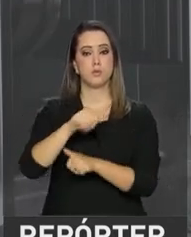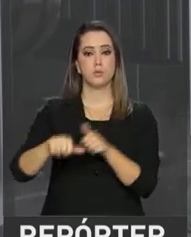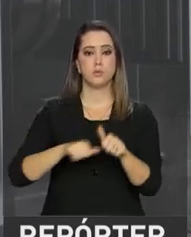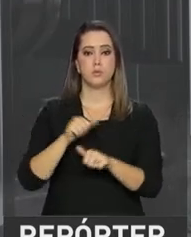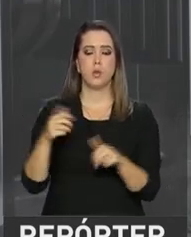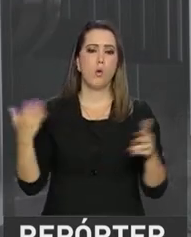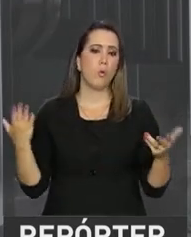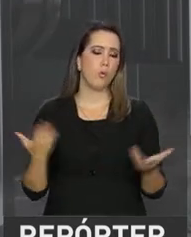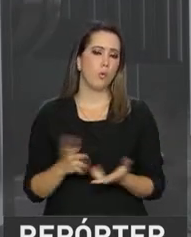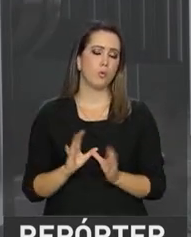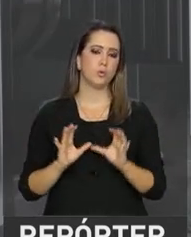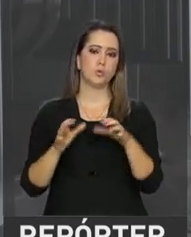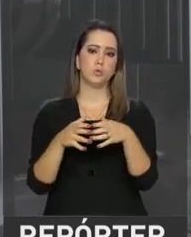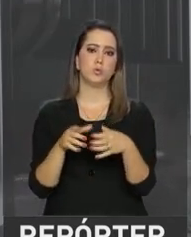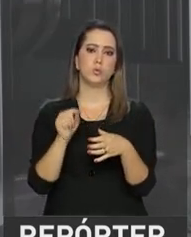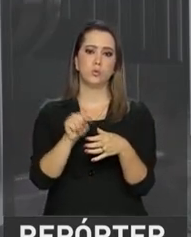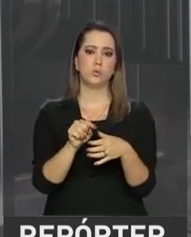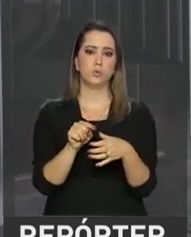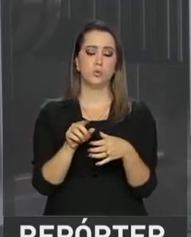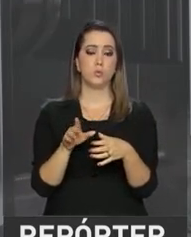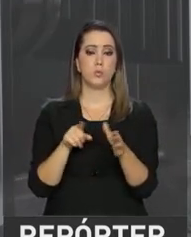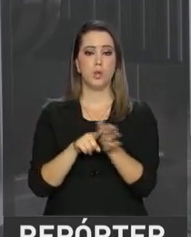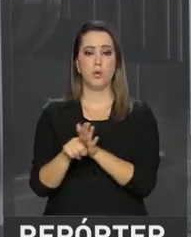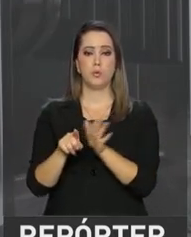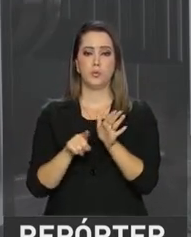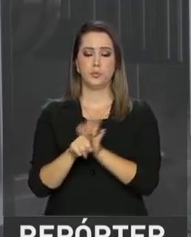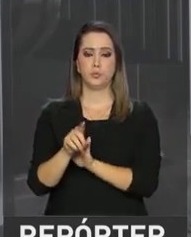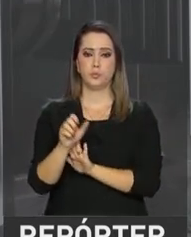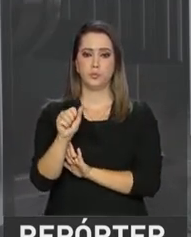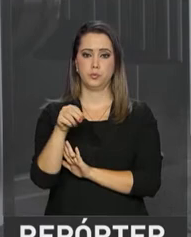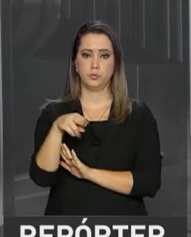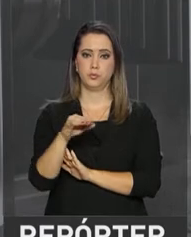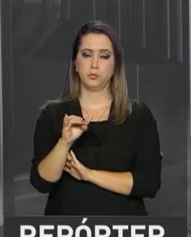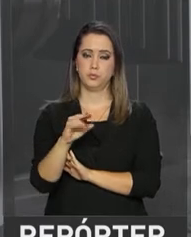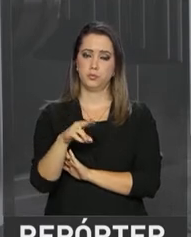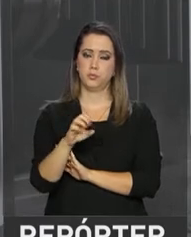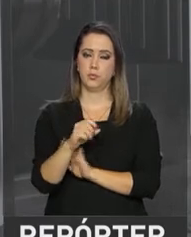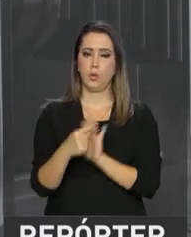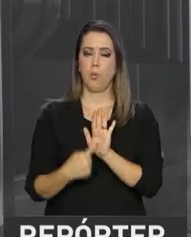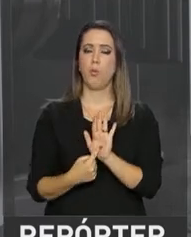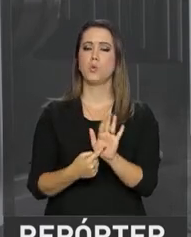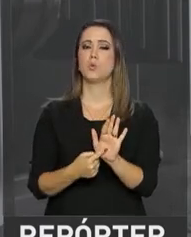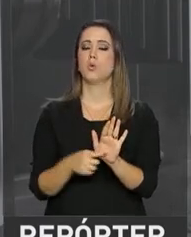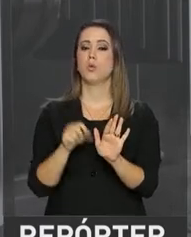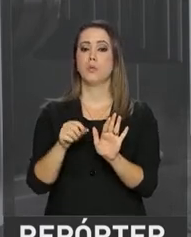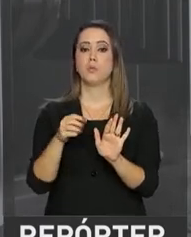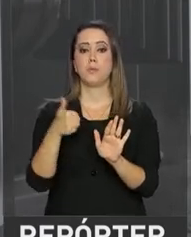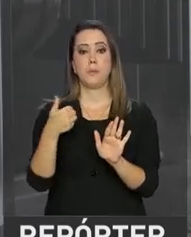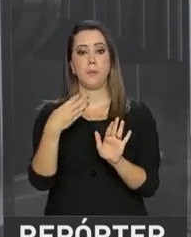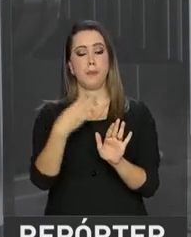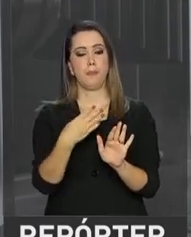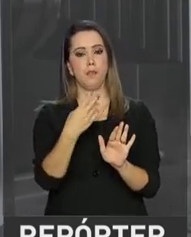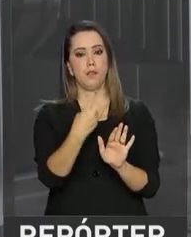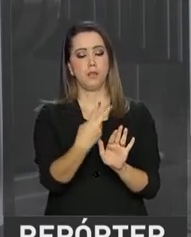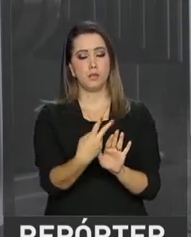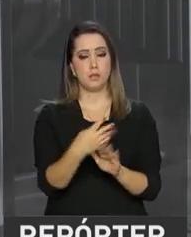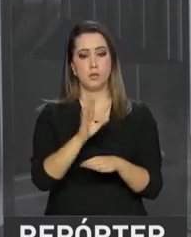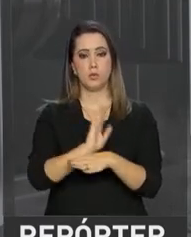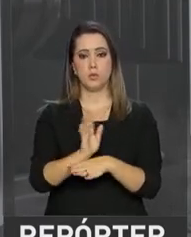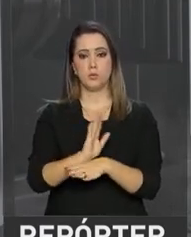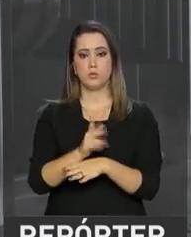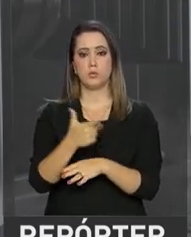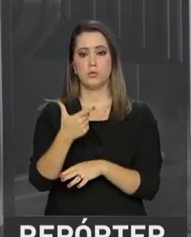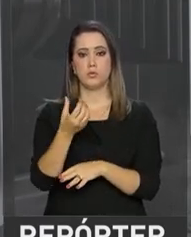cenário da produção audiovisual do país. Uma pesquisa da Ancine mostrou que, dos 142 filmes lançados comercialmente